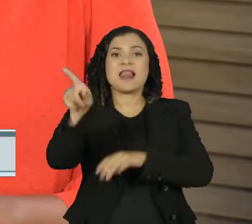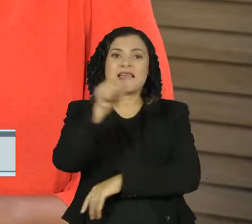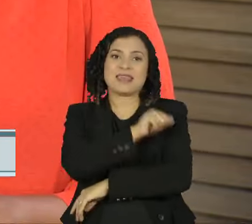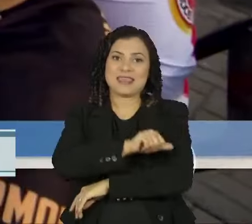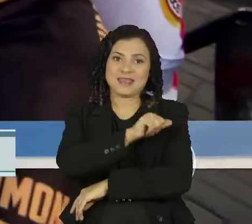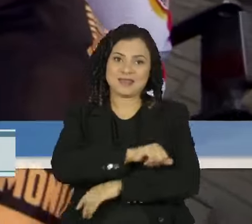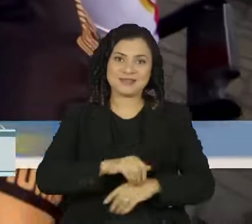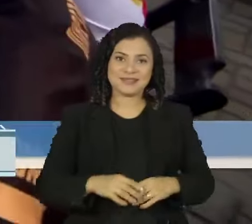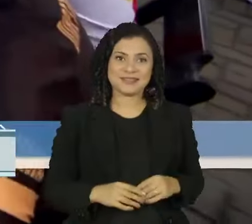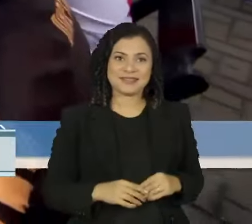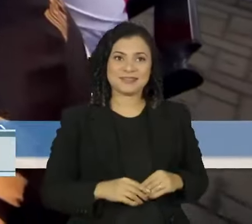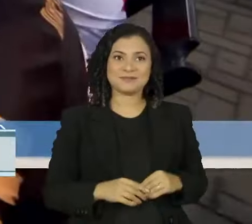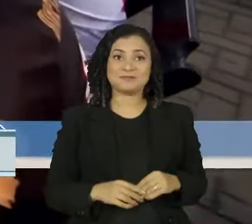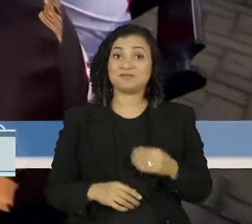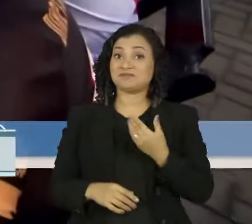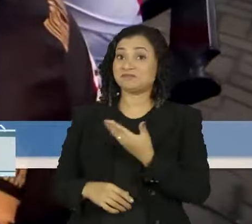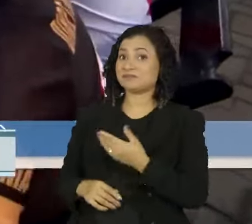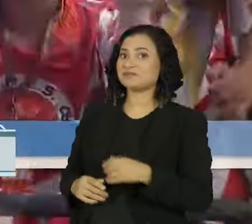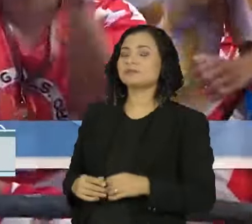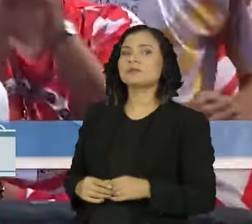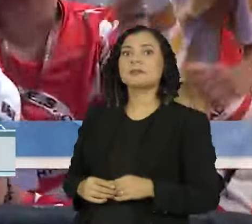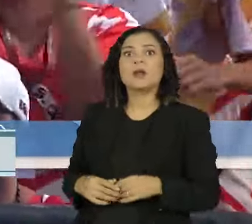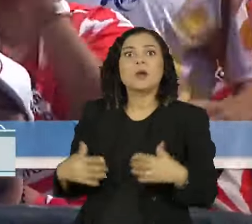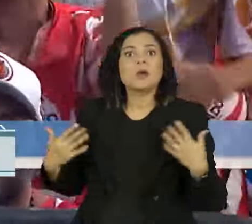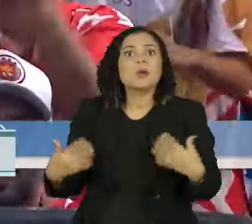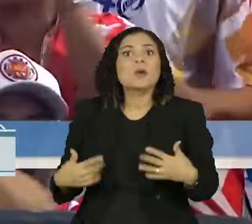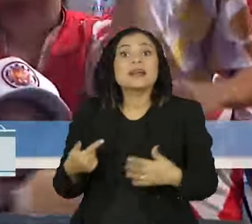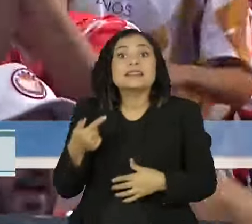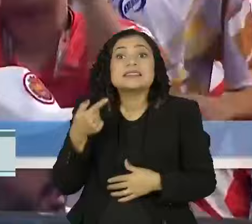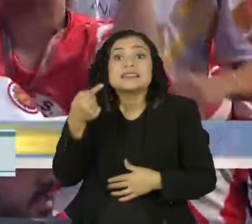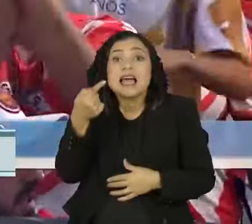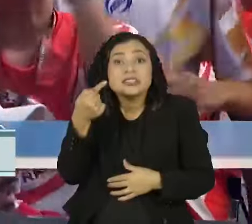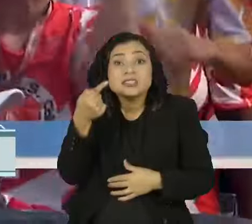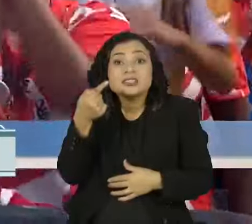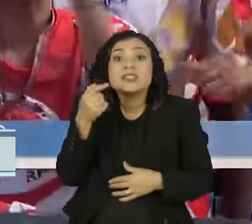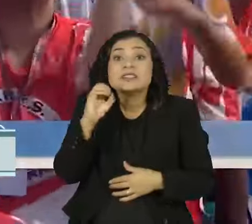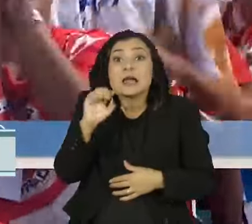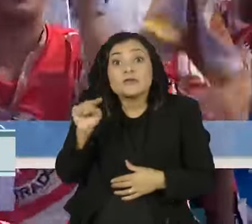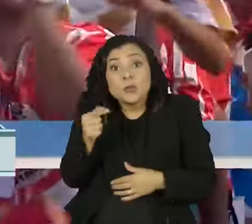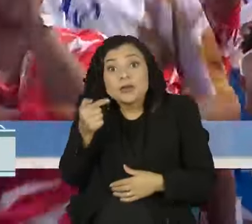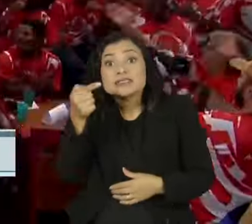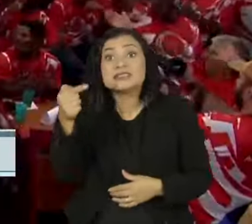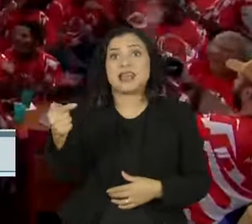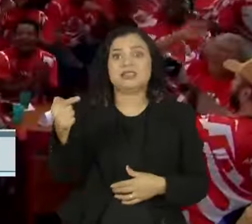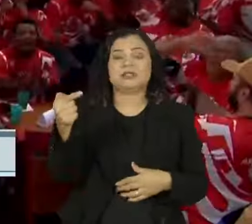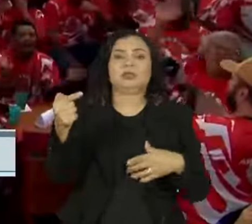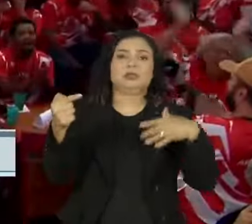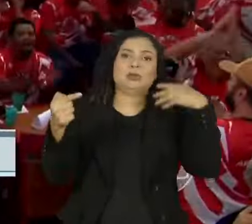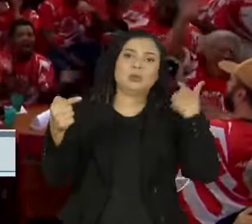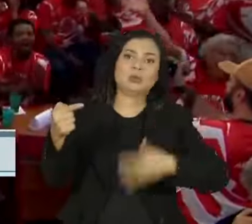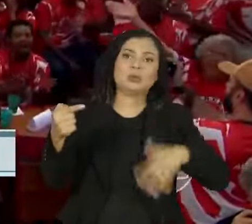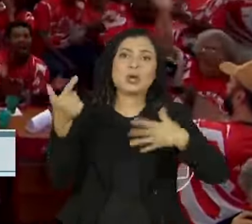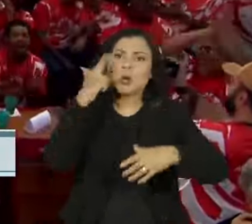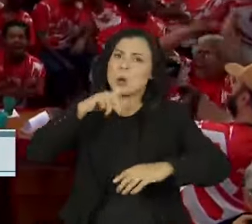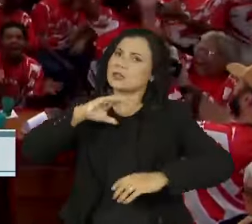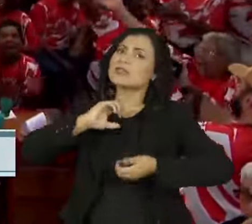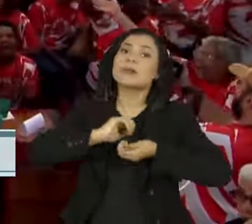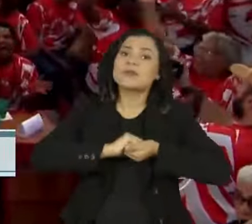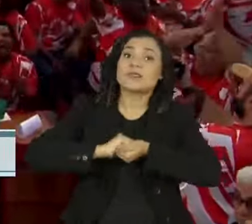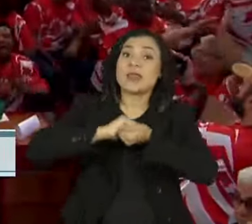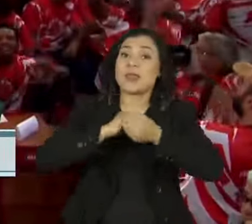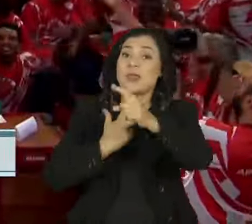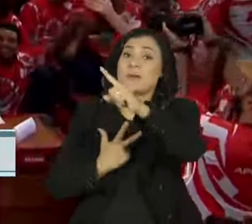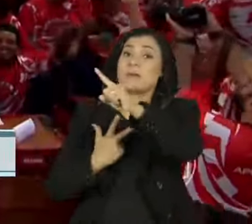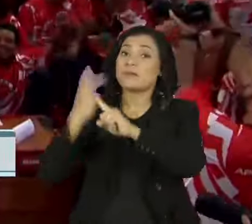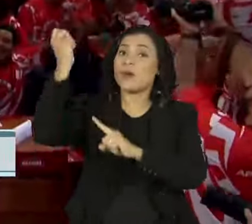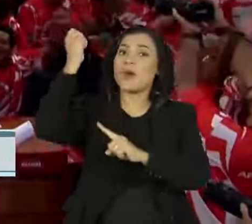Janeiro. Com uma diferença de apenas 7 décimos para a segunda colocada, a Unidos do Viradouro levou